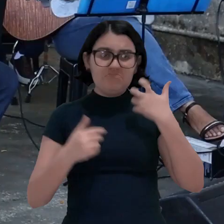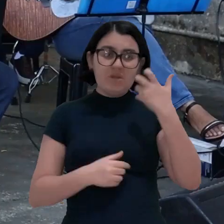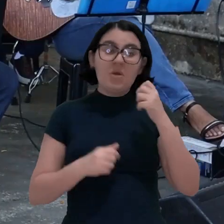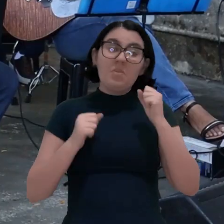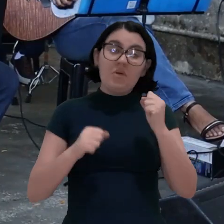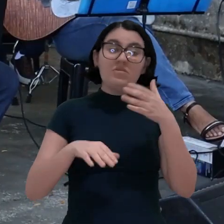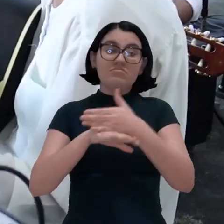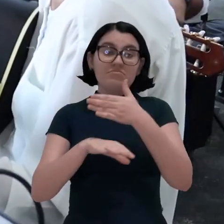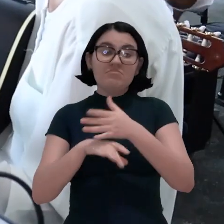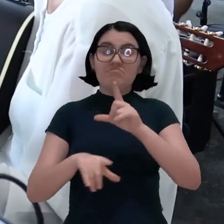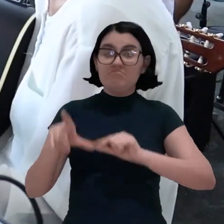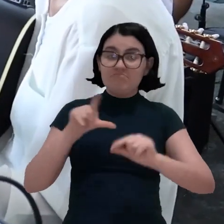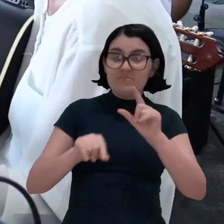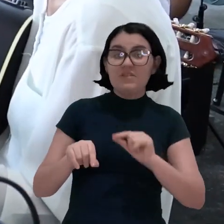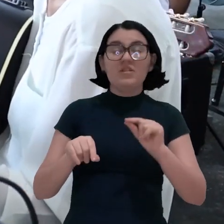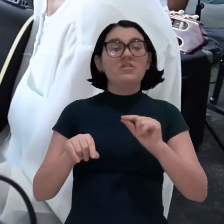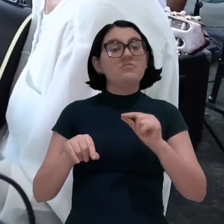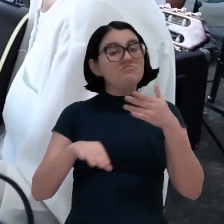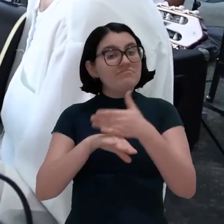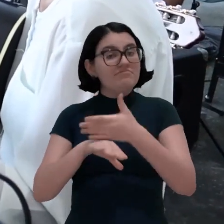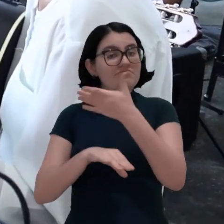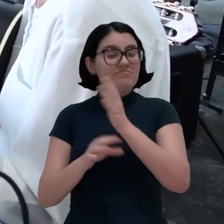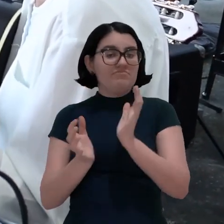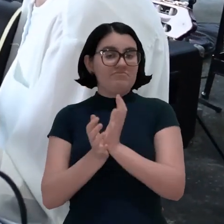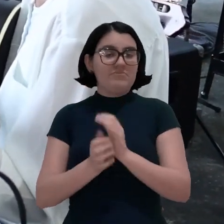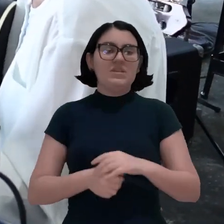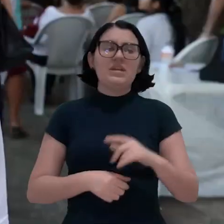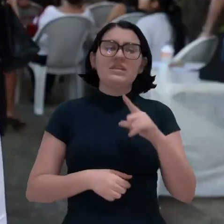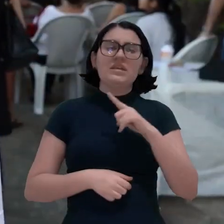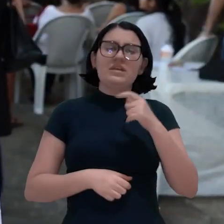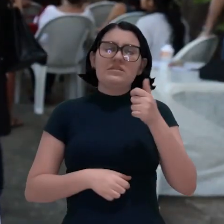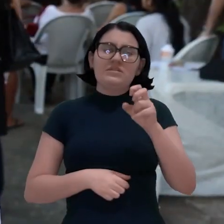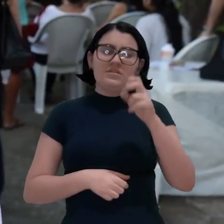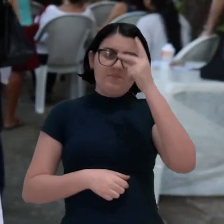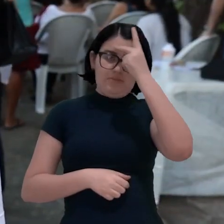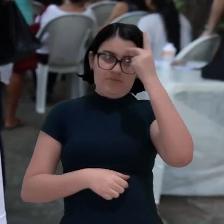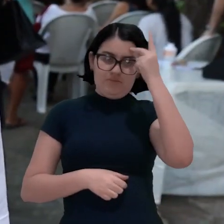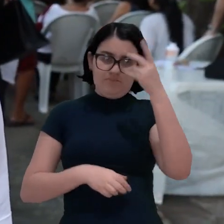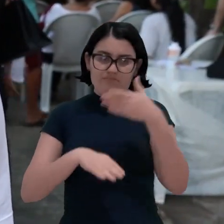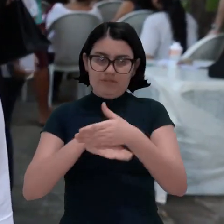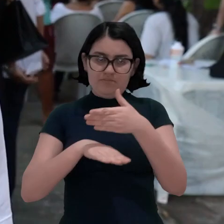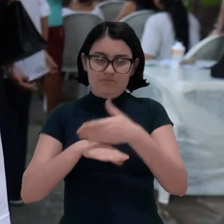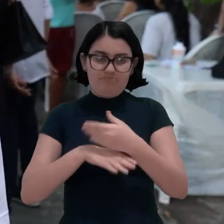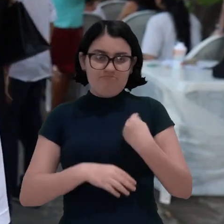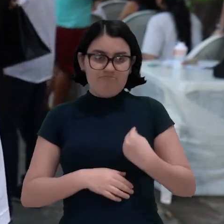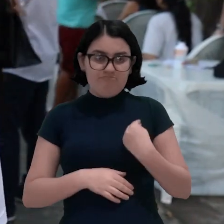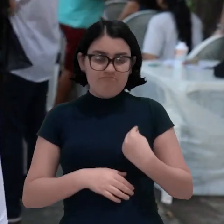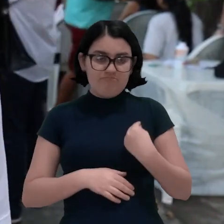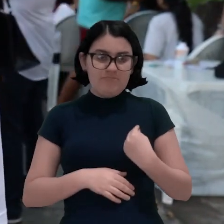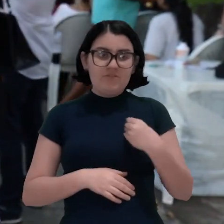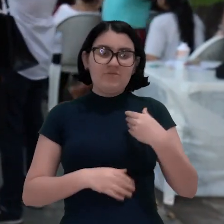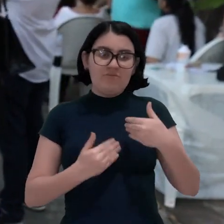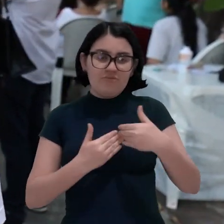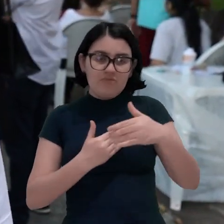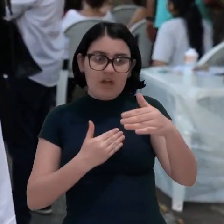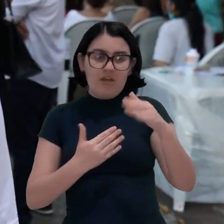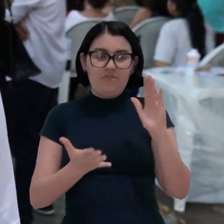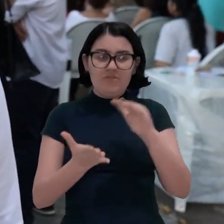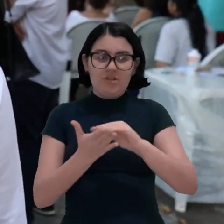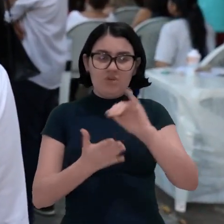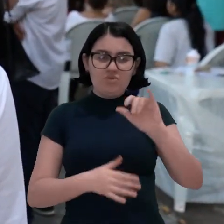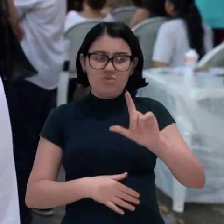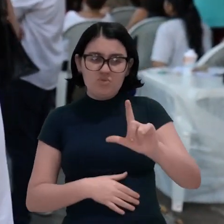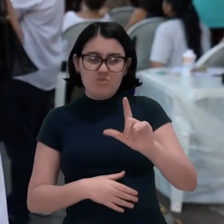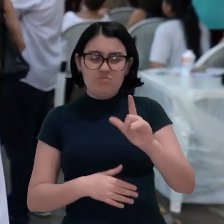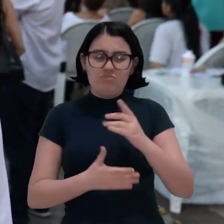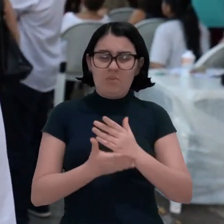passar por uma seleção para fazer parte do grupo Terra da Luz. A gente conta com 15 participantes regulares no projeto. A gente vai abrir em